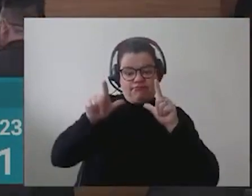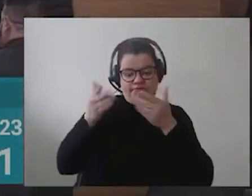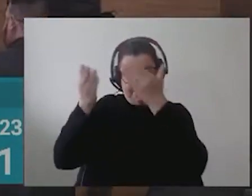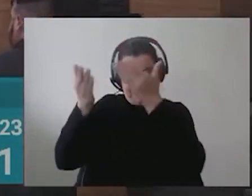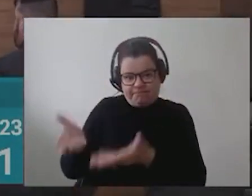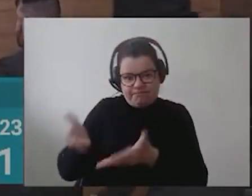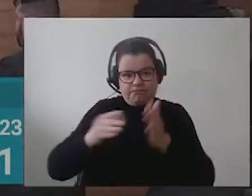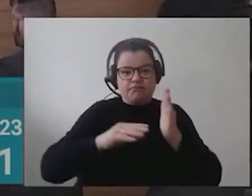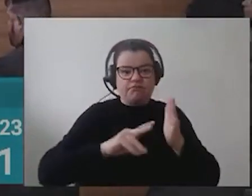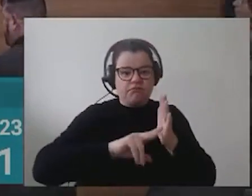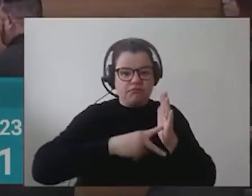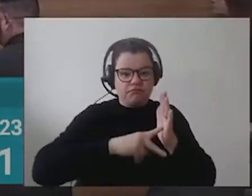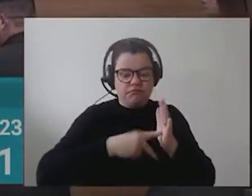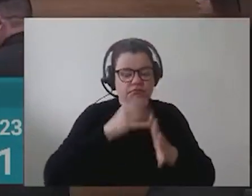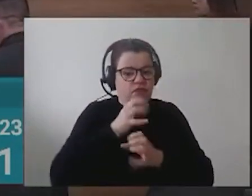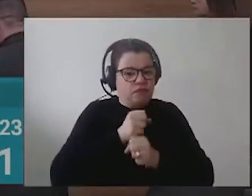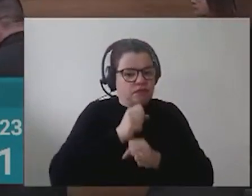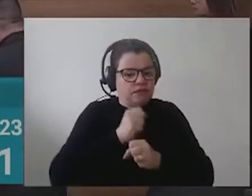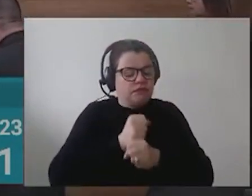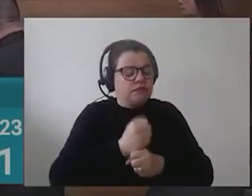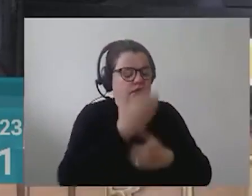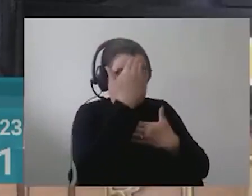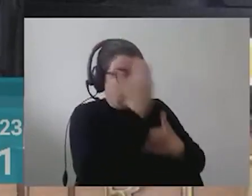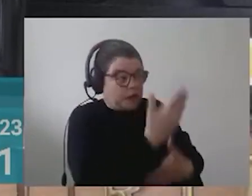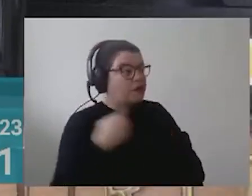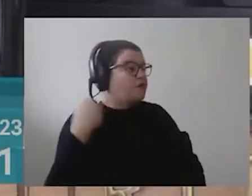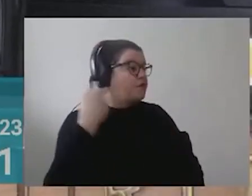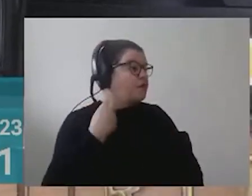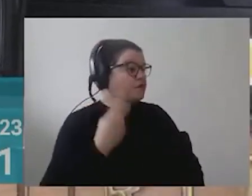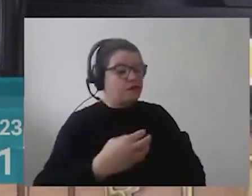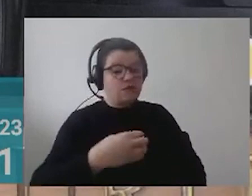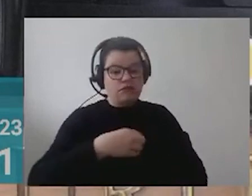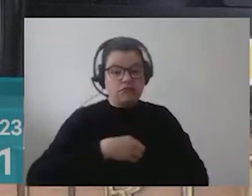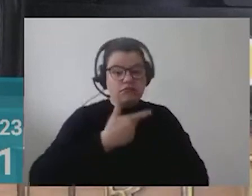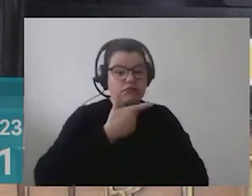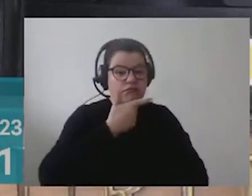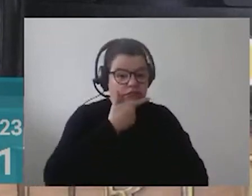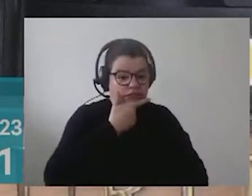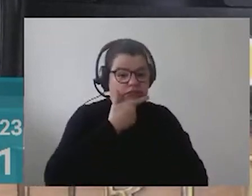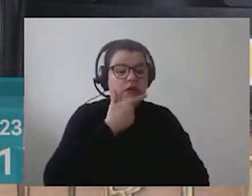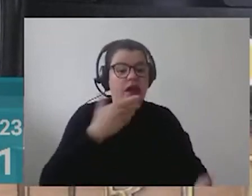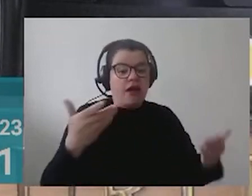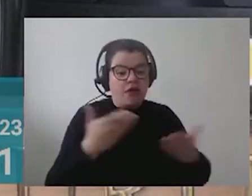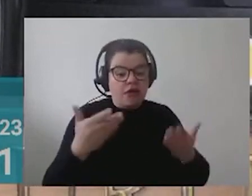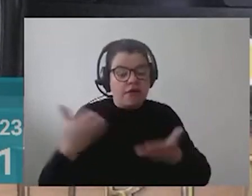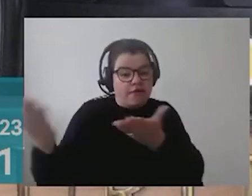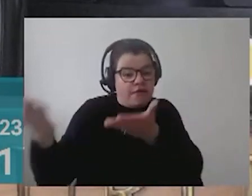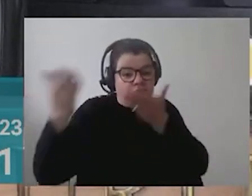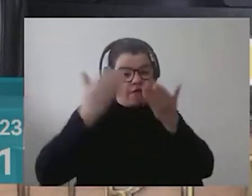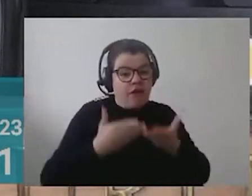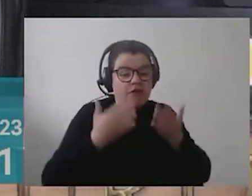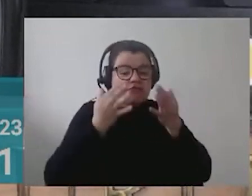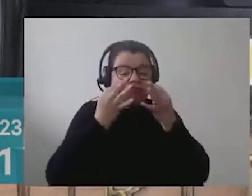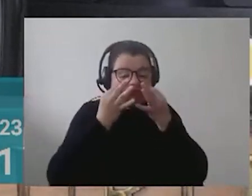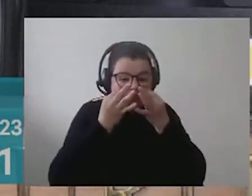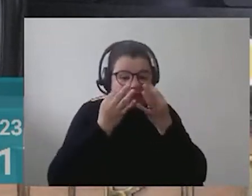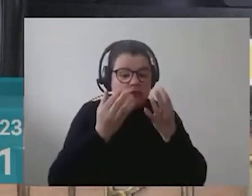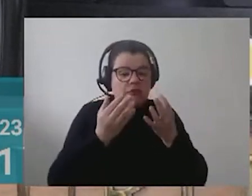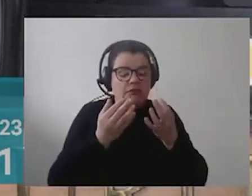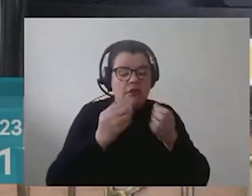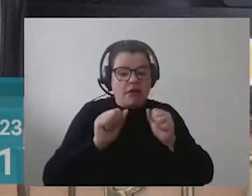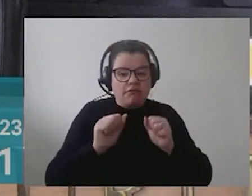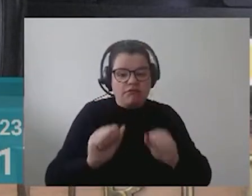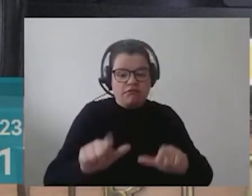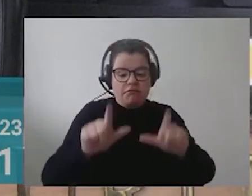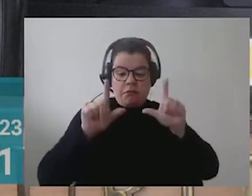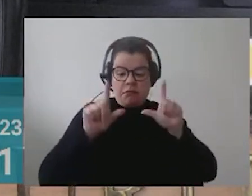Obrigado, vereador Erivelto Oliveira. Convido, então, os homenageados do vereador para que venham até a frente, para que ele possa fazer a entrega do